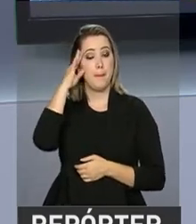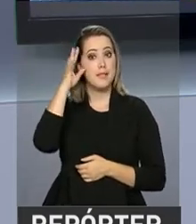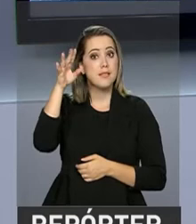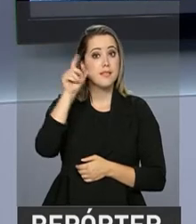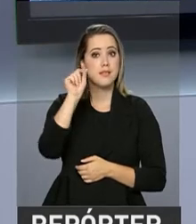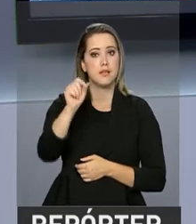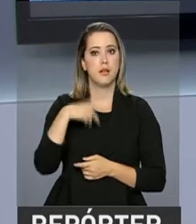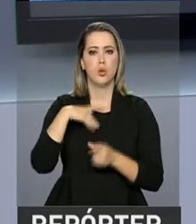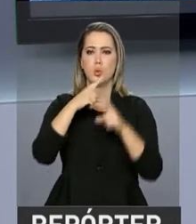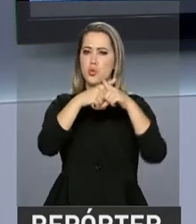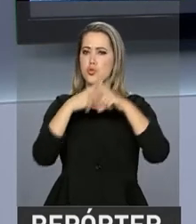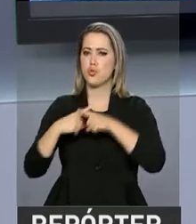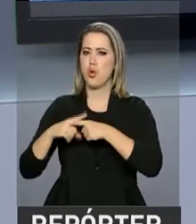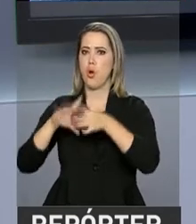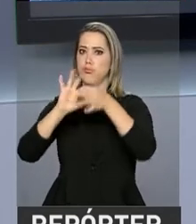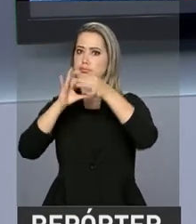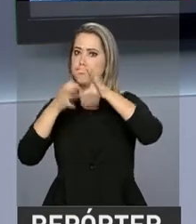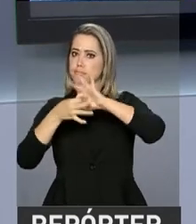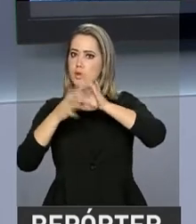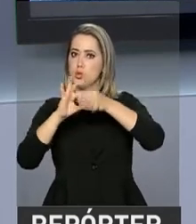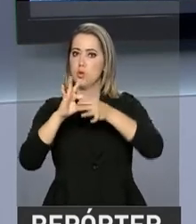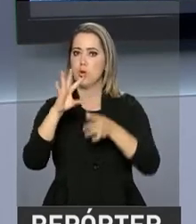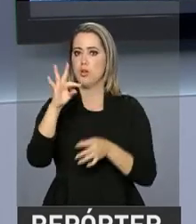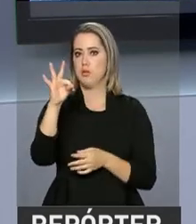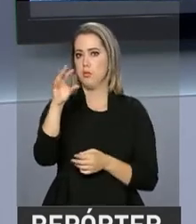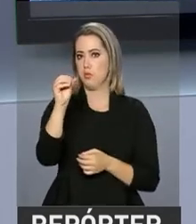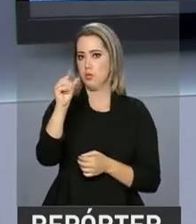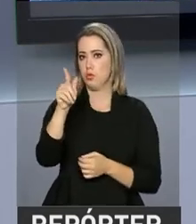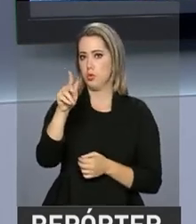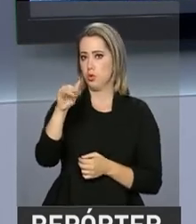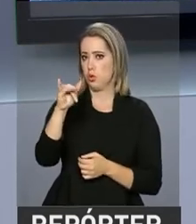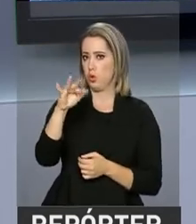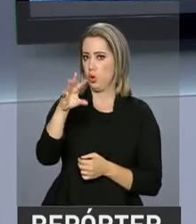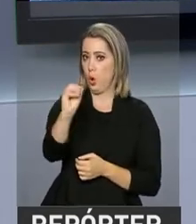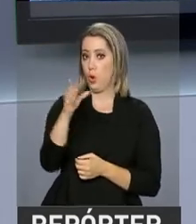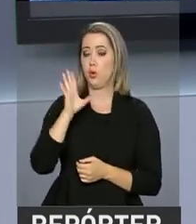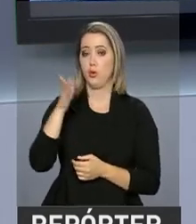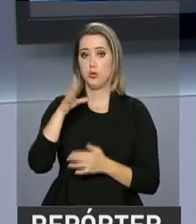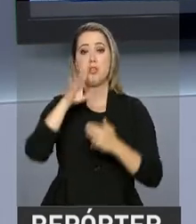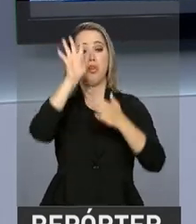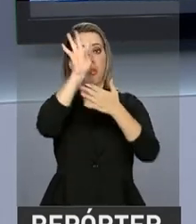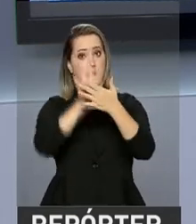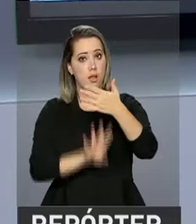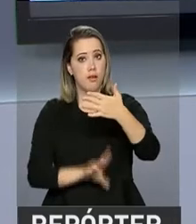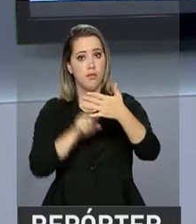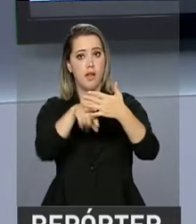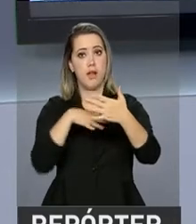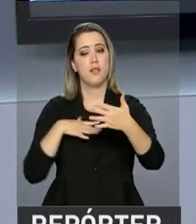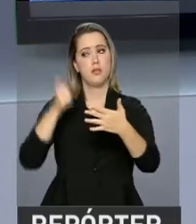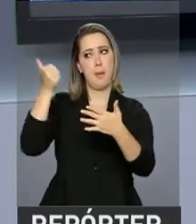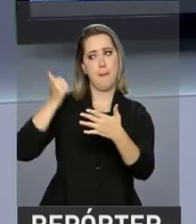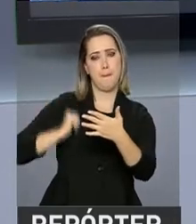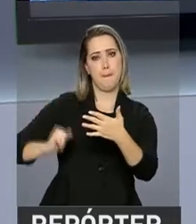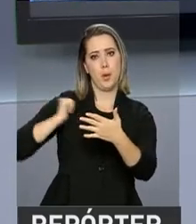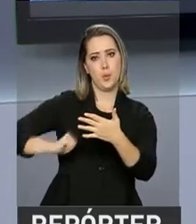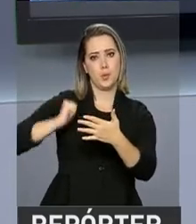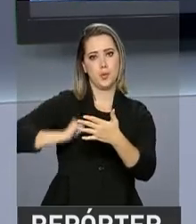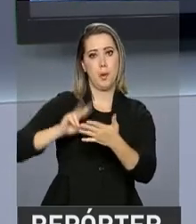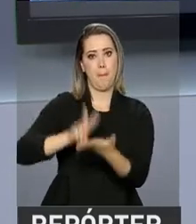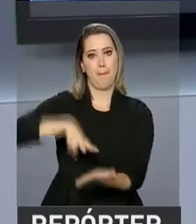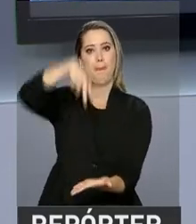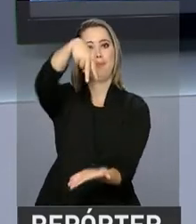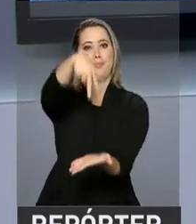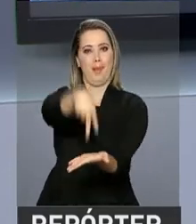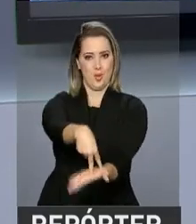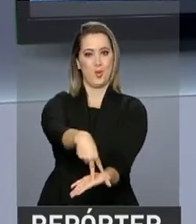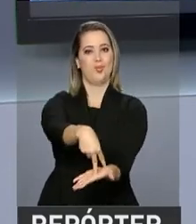de Tóquio em 2020, saiu a primeira lista de atletas beneficiados pelo Bolsa Pódio. Nós vamos então voltar ao vivo